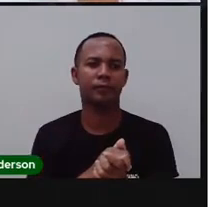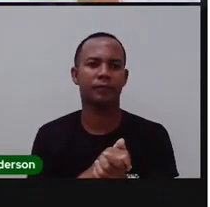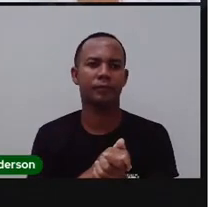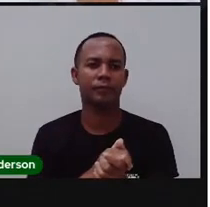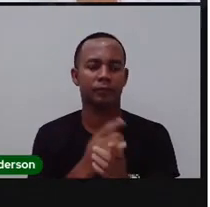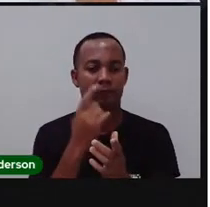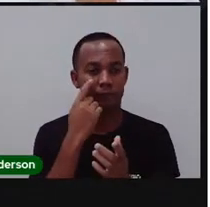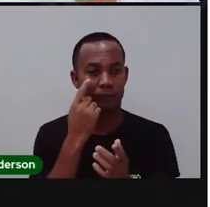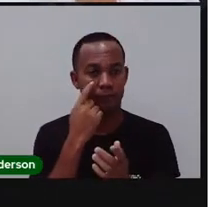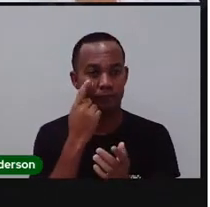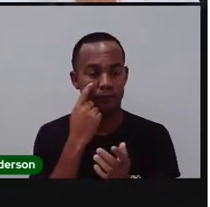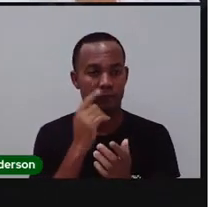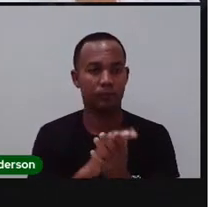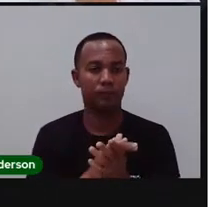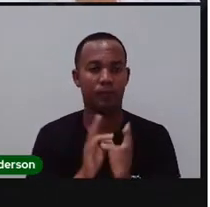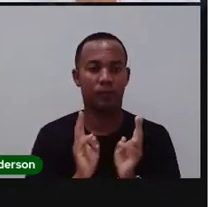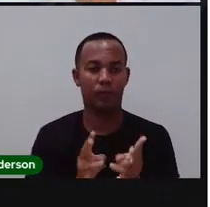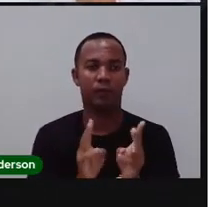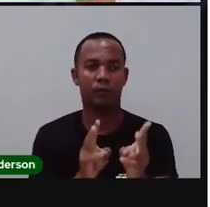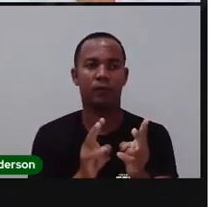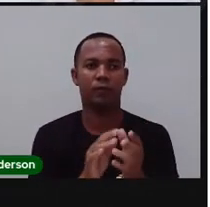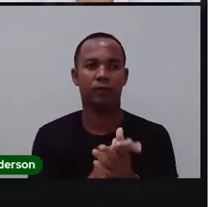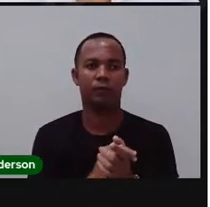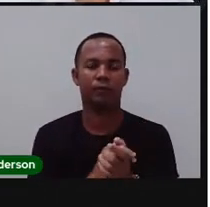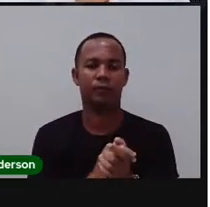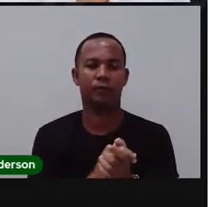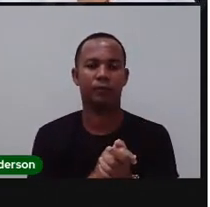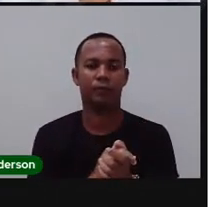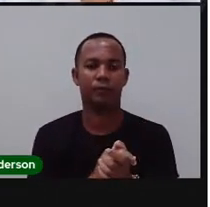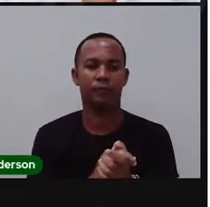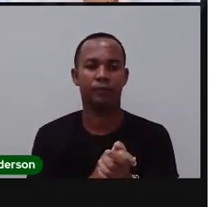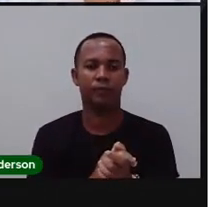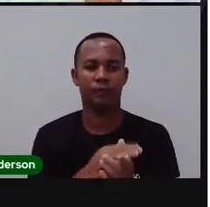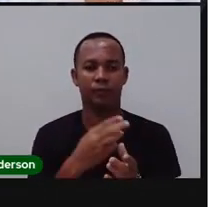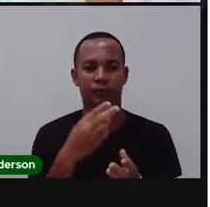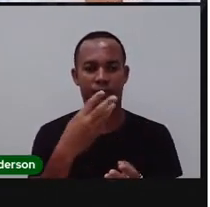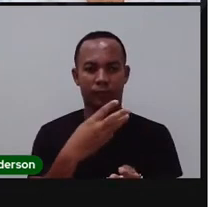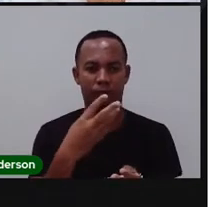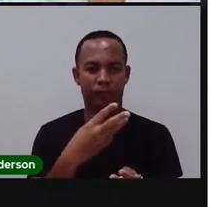Vamos lá para o seguimento, né? Bom, questão 3.